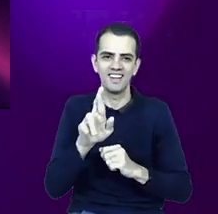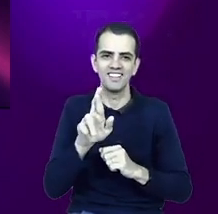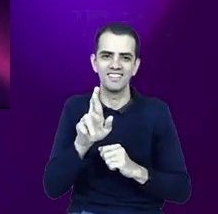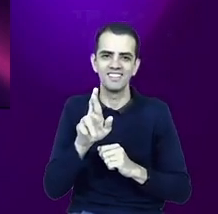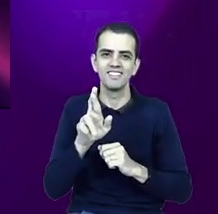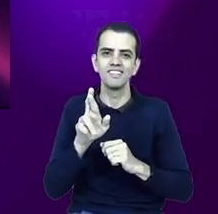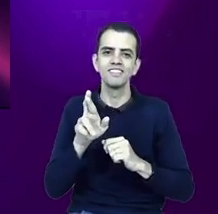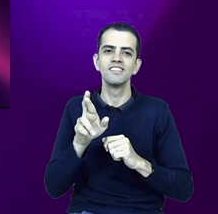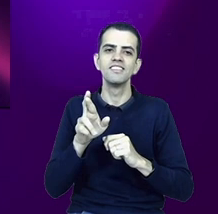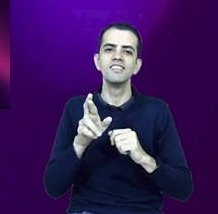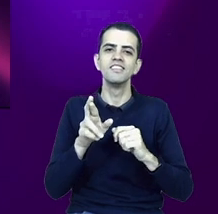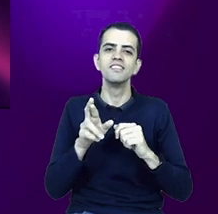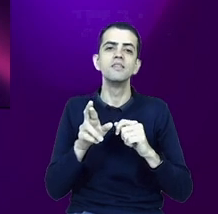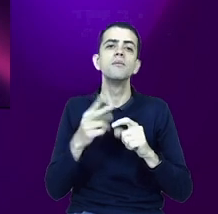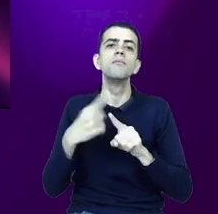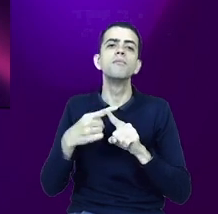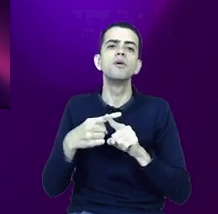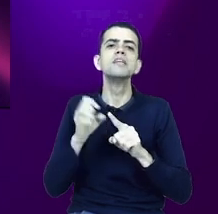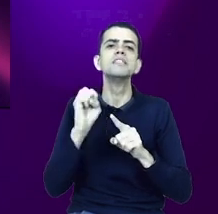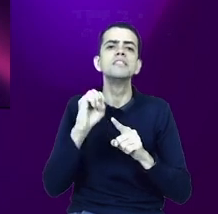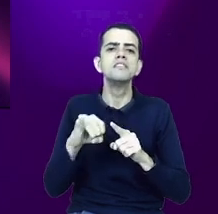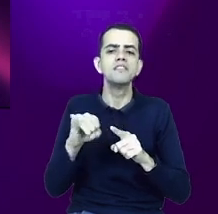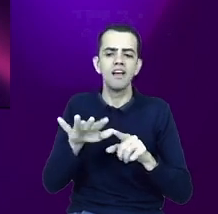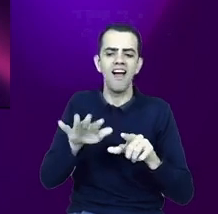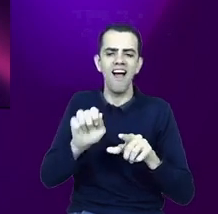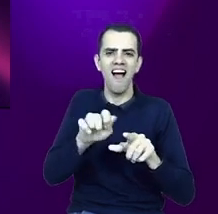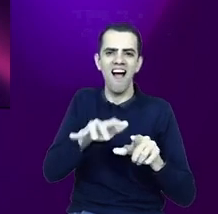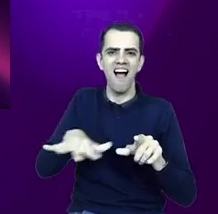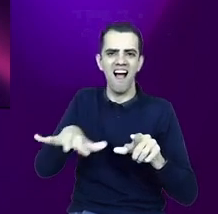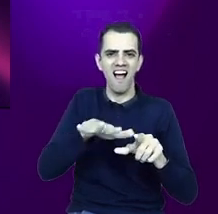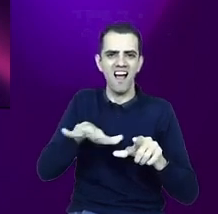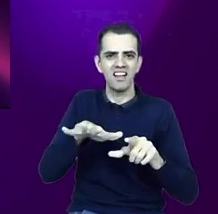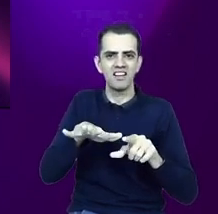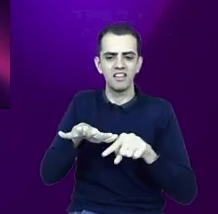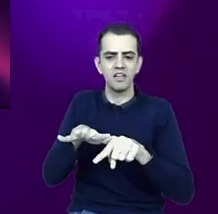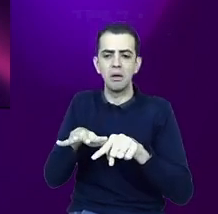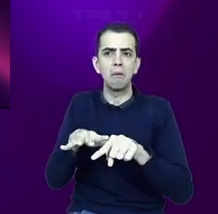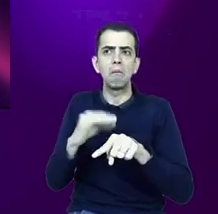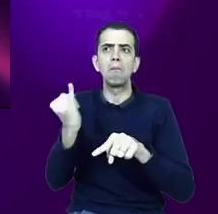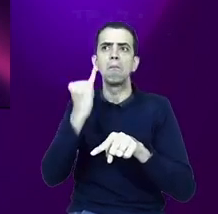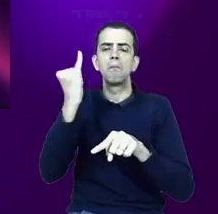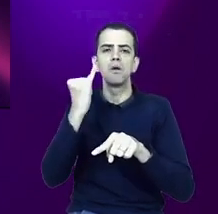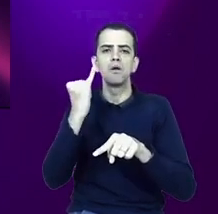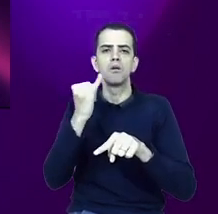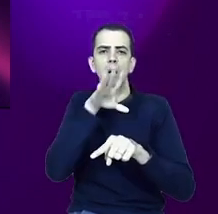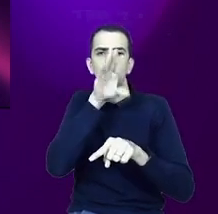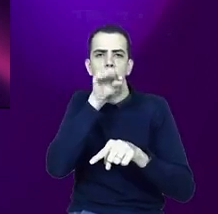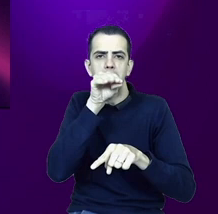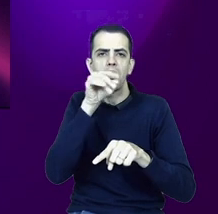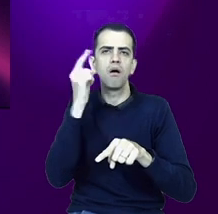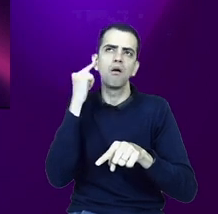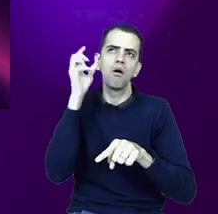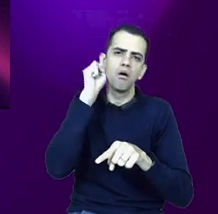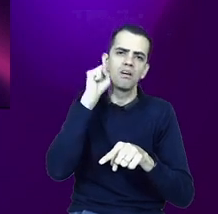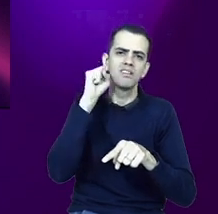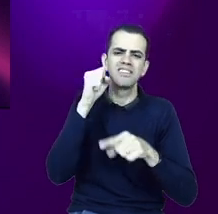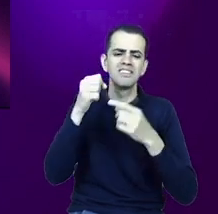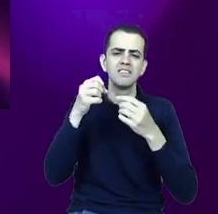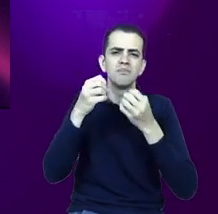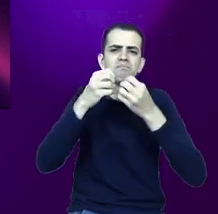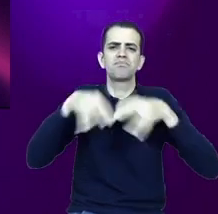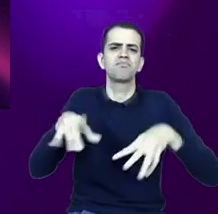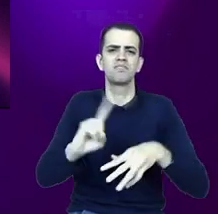fazer além, né? Se aquela área não for funcional a ponto de causar um prejuízo. Então,